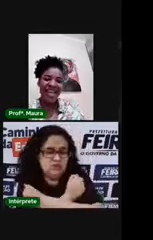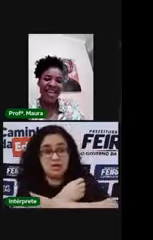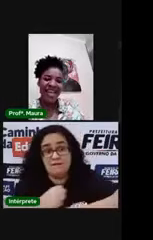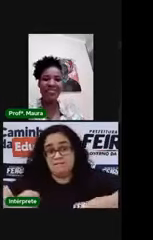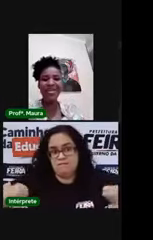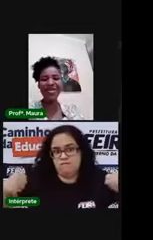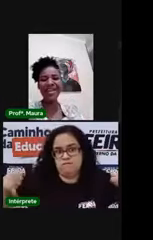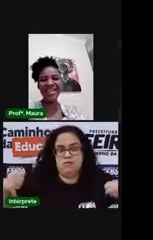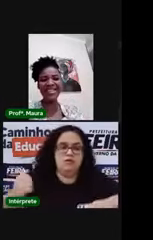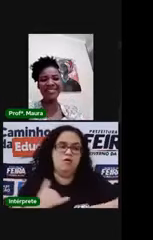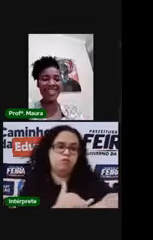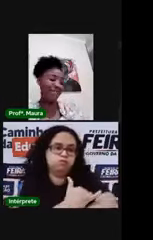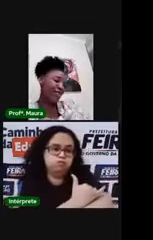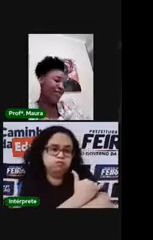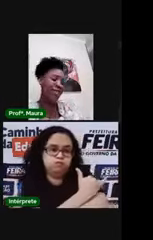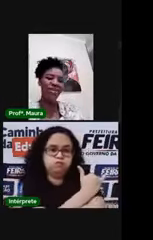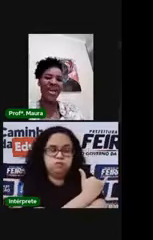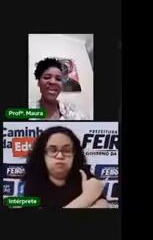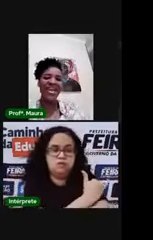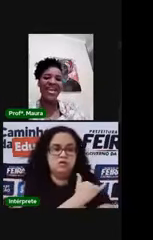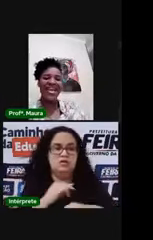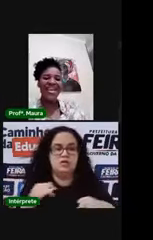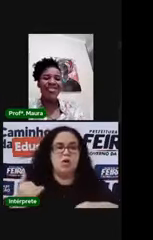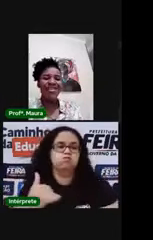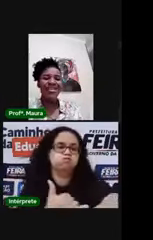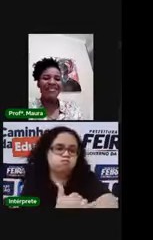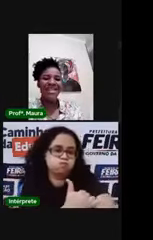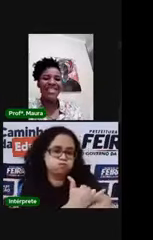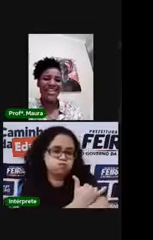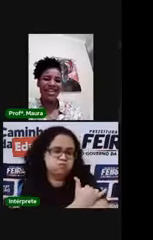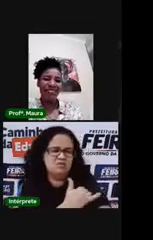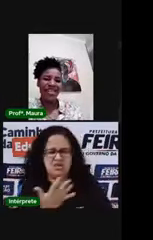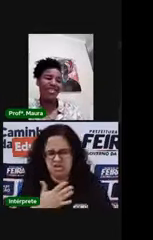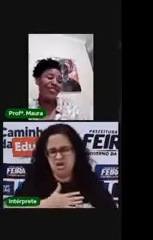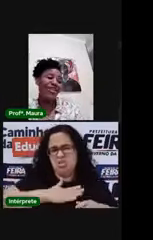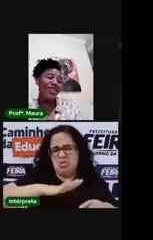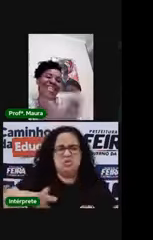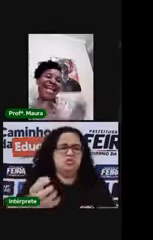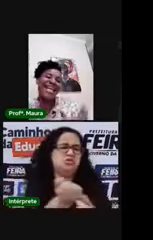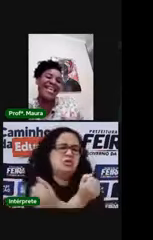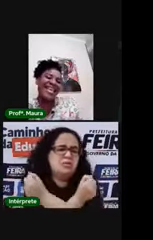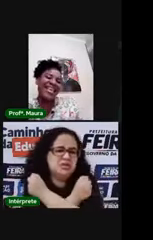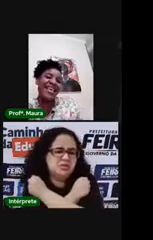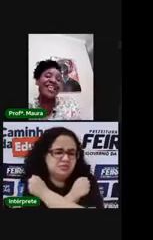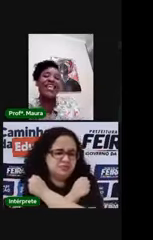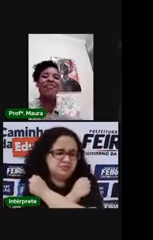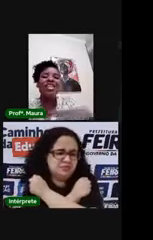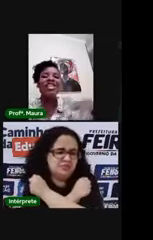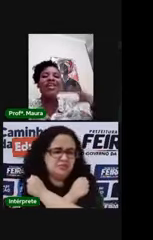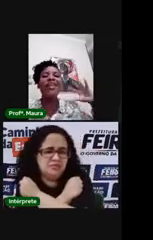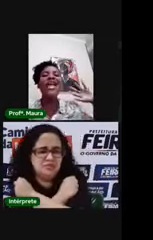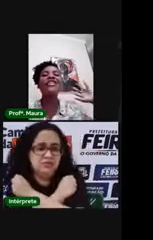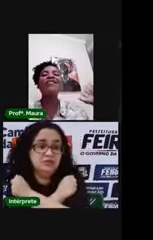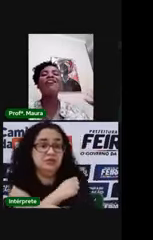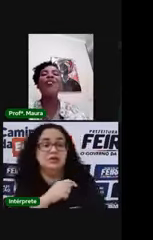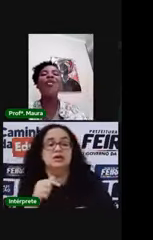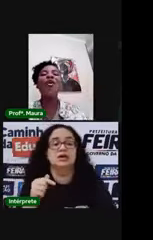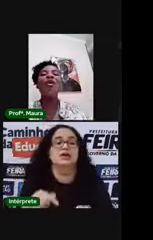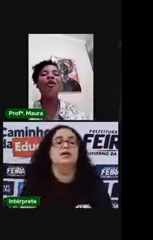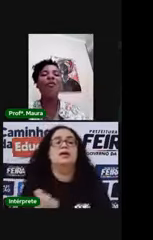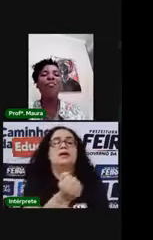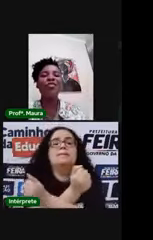não é? Você é muito grande, você é muito gorda. Eu não gosto de lhe abraçar, não. Eu só vou lhe abraçar aqui. Não, a gente abraça